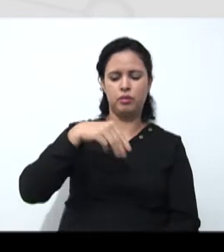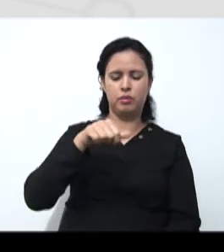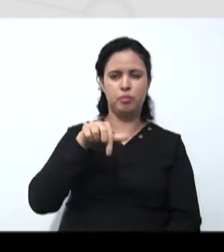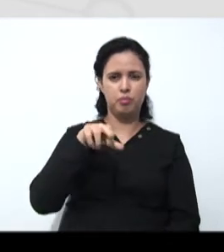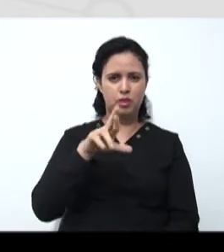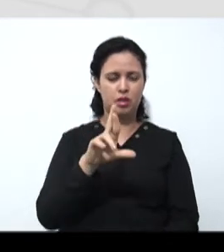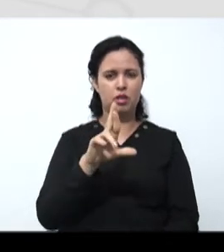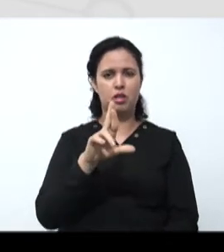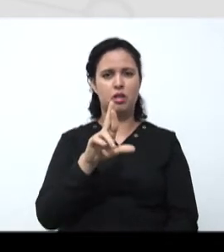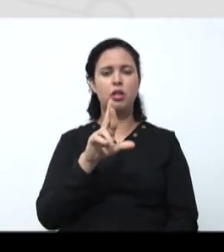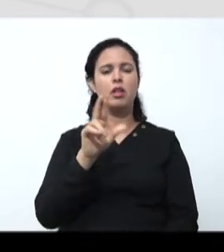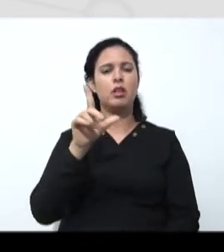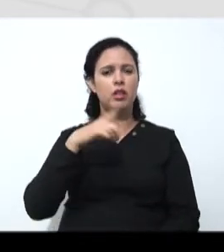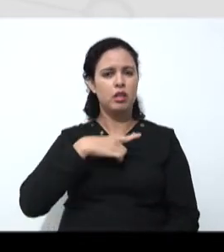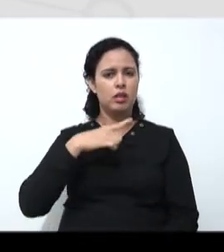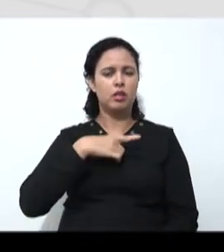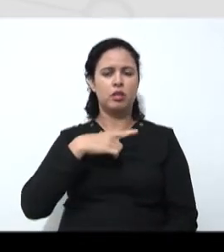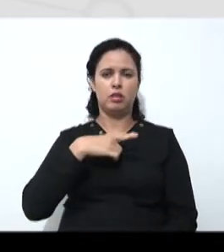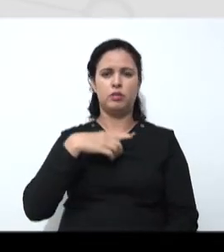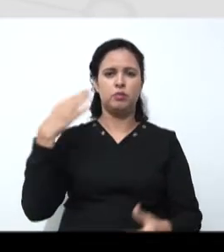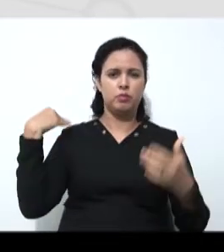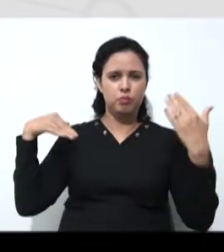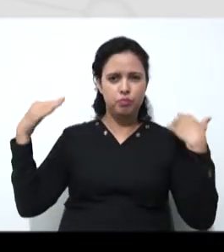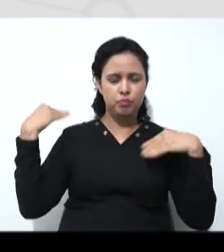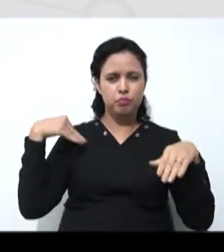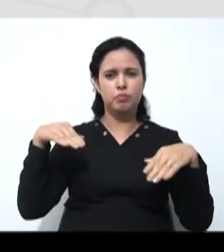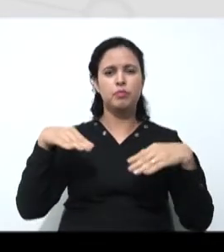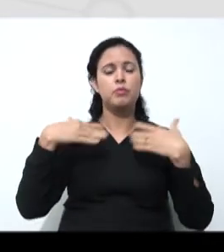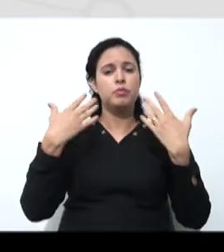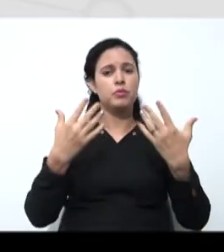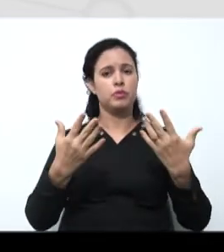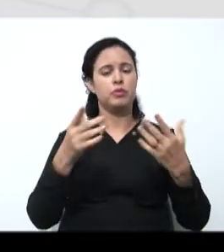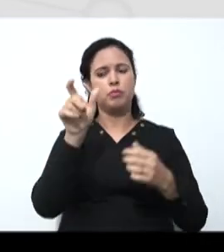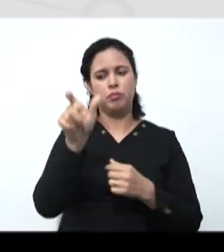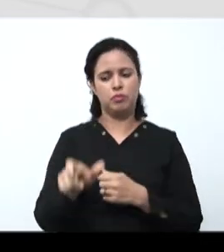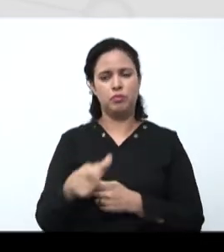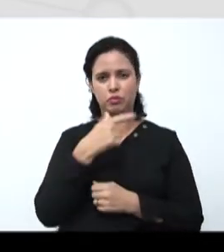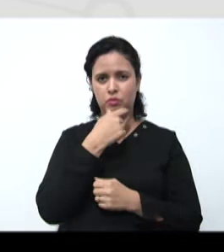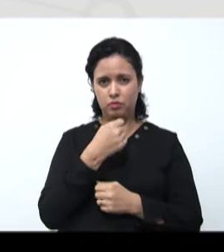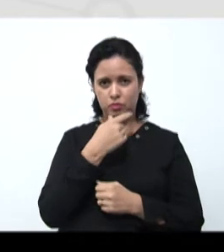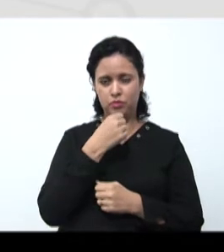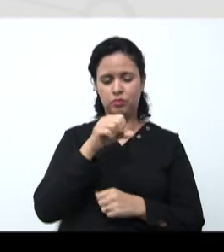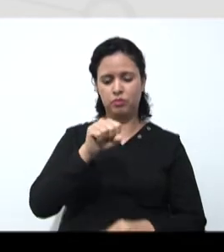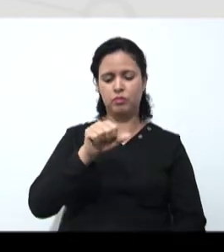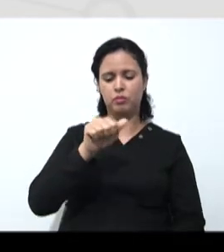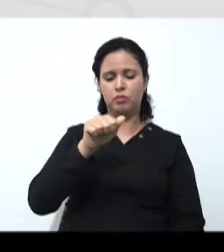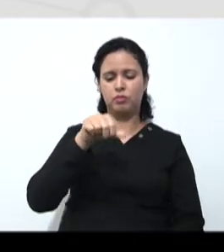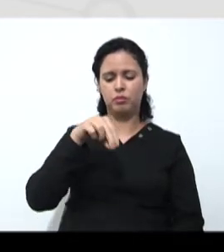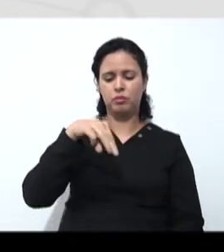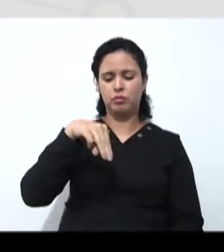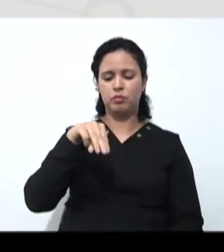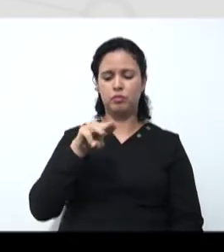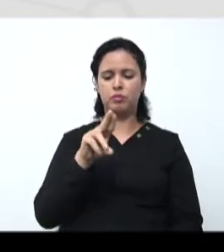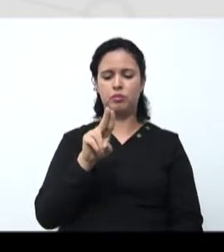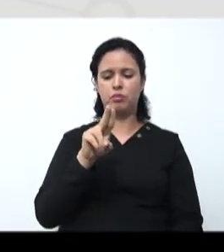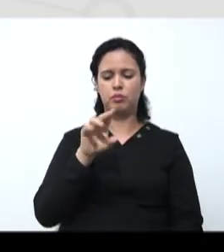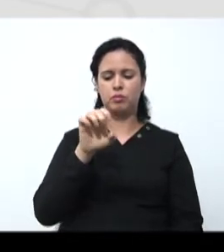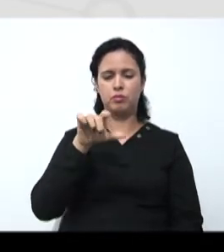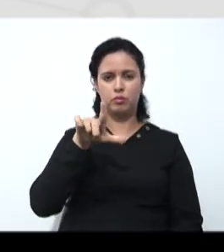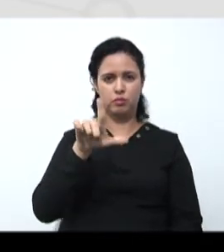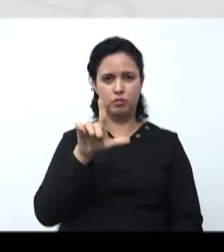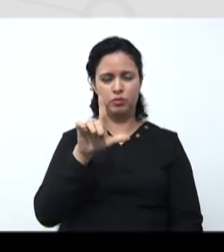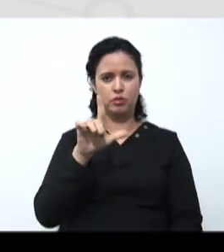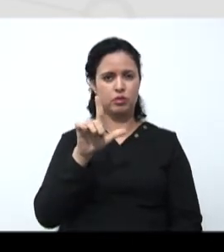de turismo. A partir de sua percepção, Samuel teve coragem de expandir expandiu sua escola, abrindo